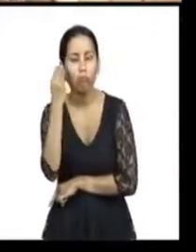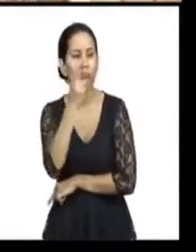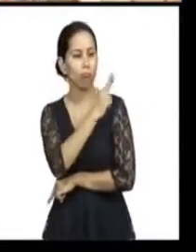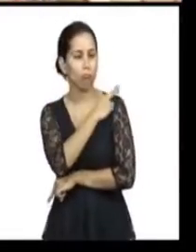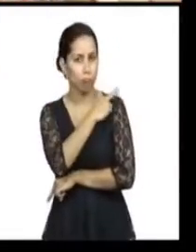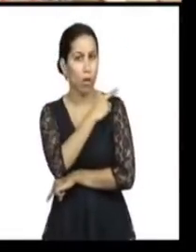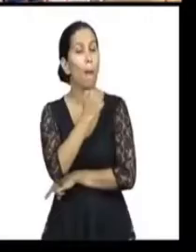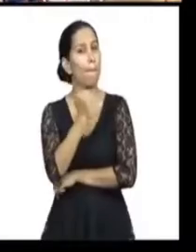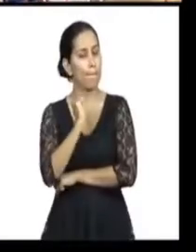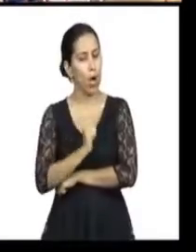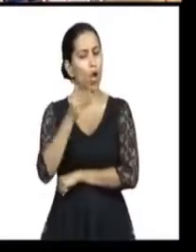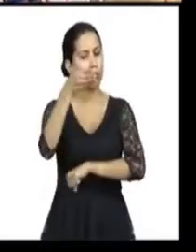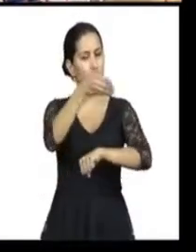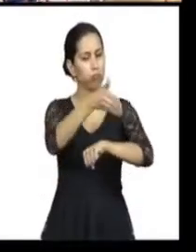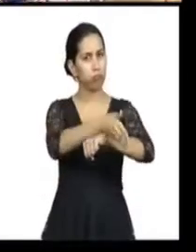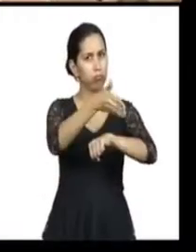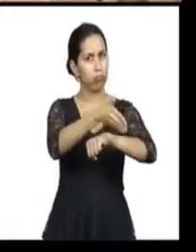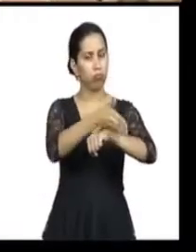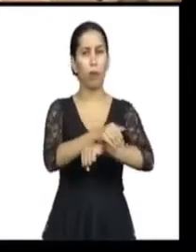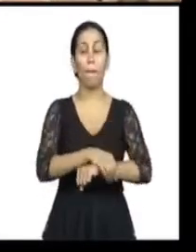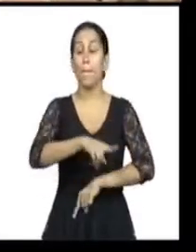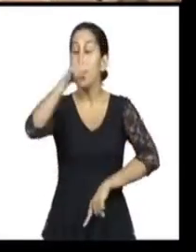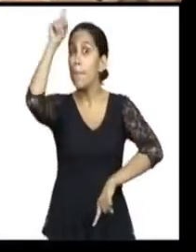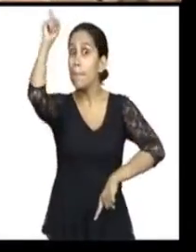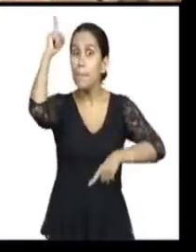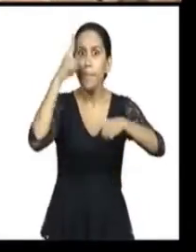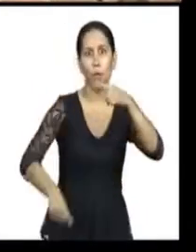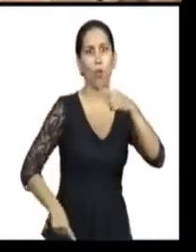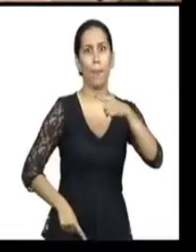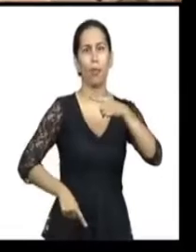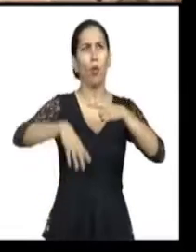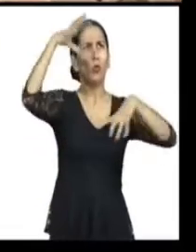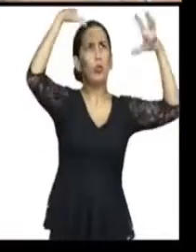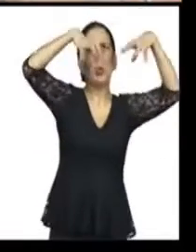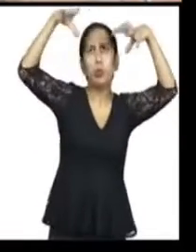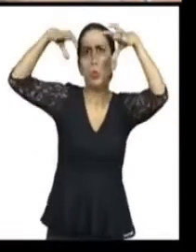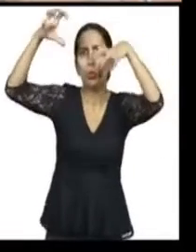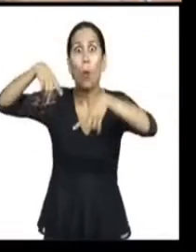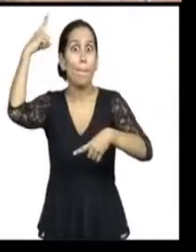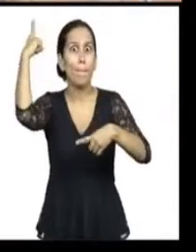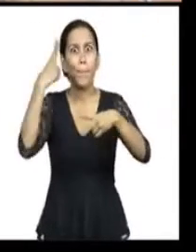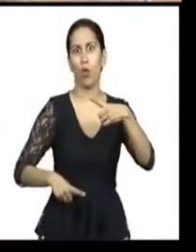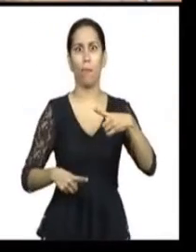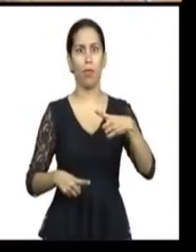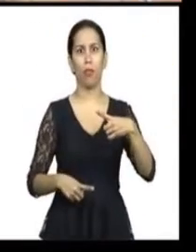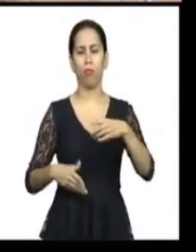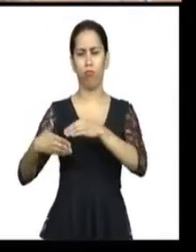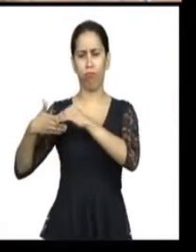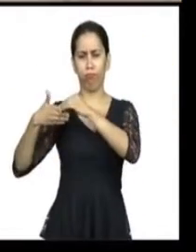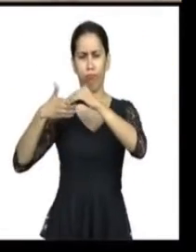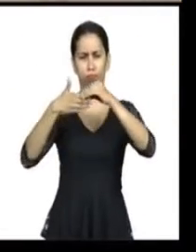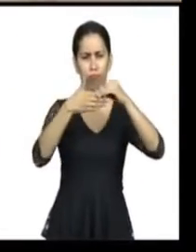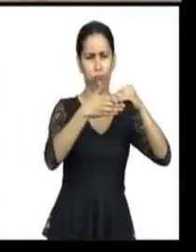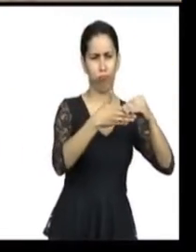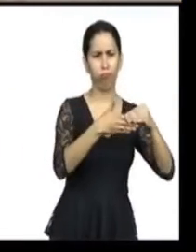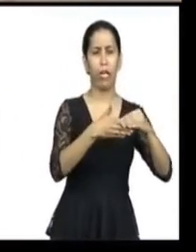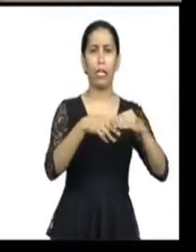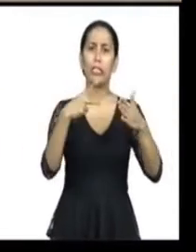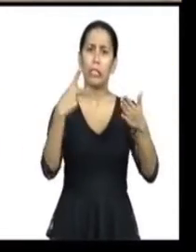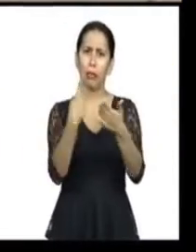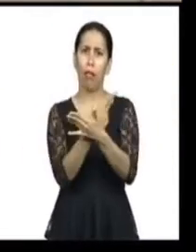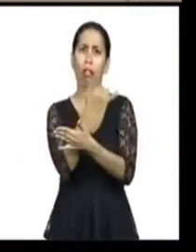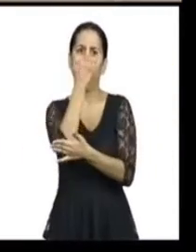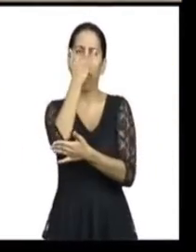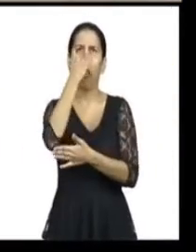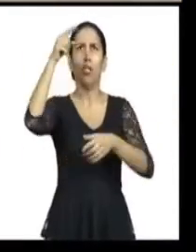estar no local. É proibido manusear explosivos na chuva, especialmente com raios. Nesses casos, a área precisa